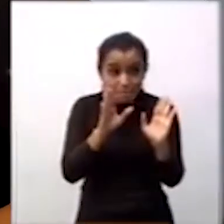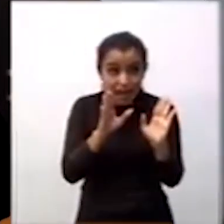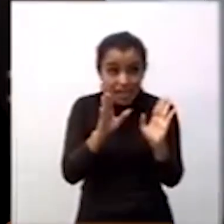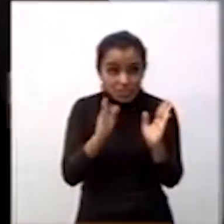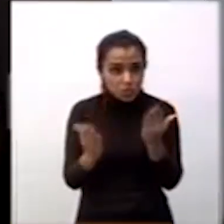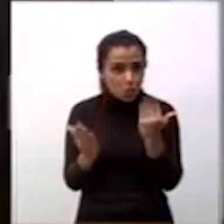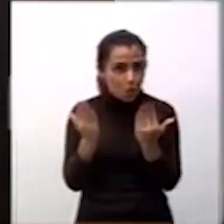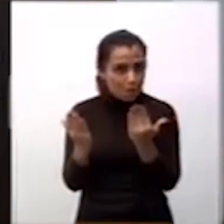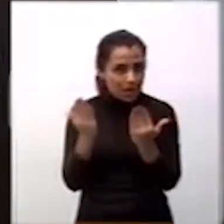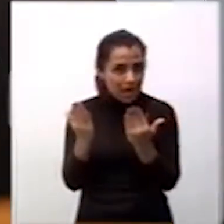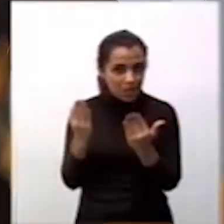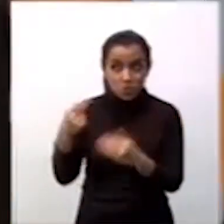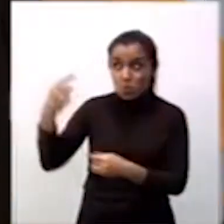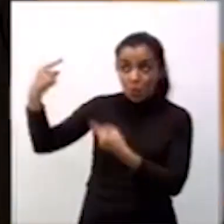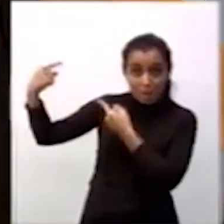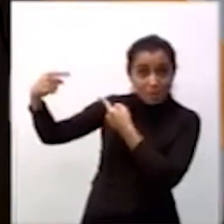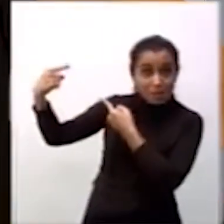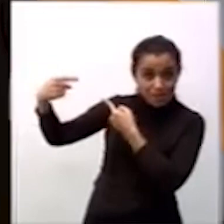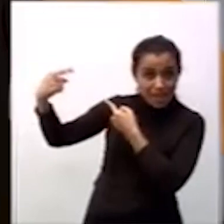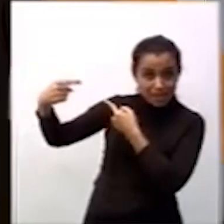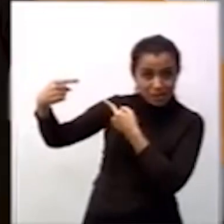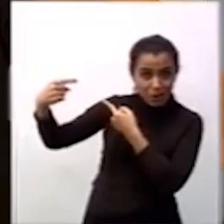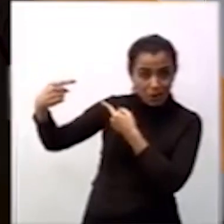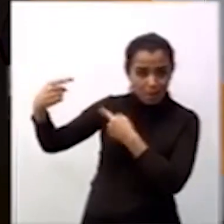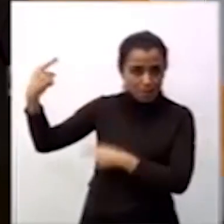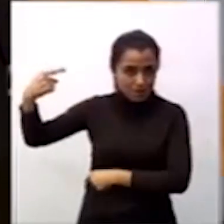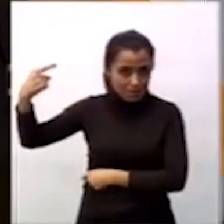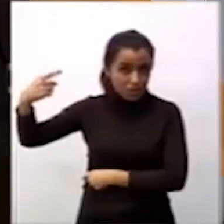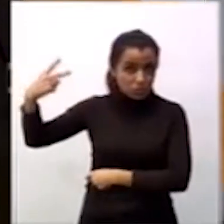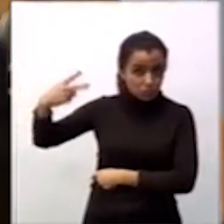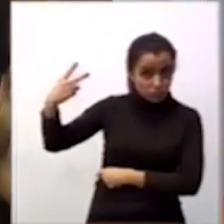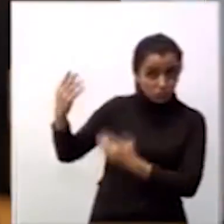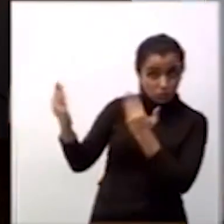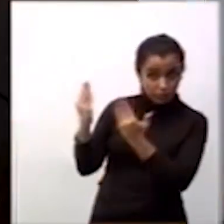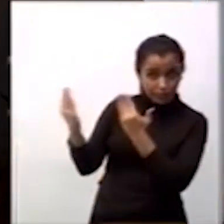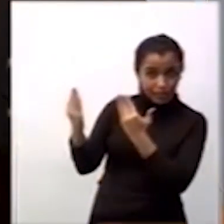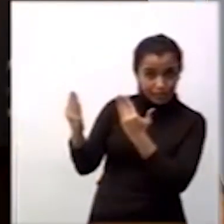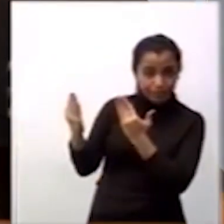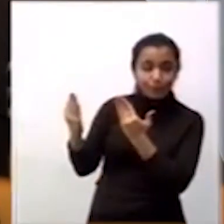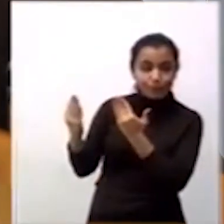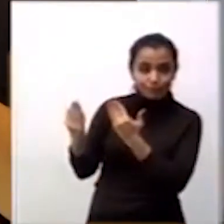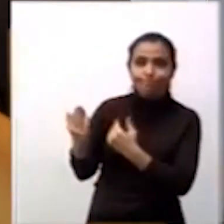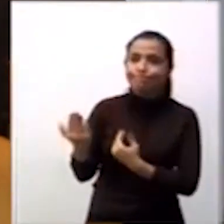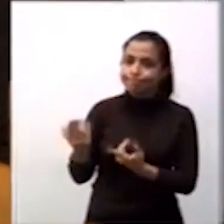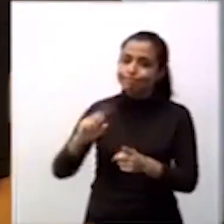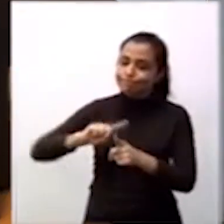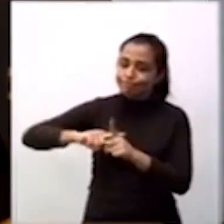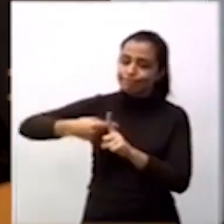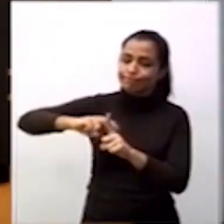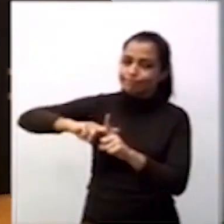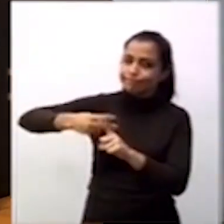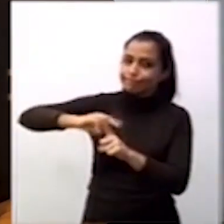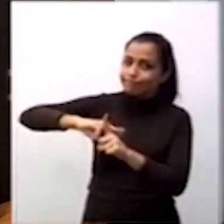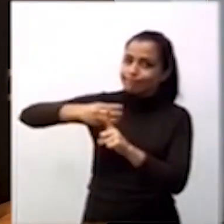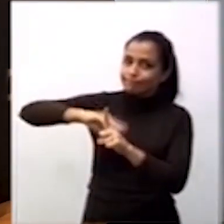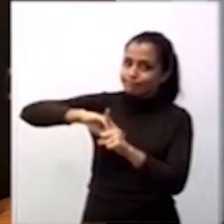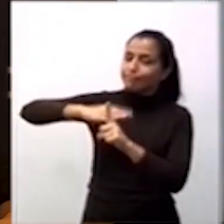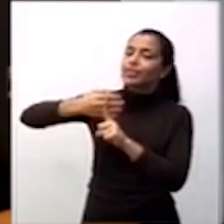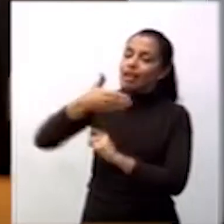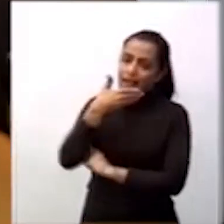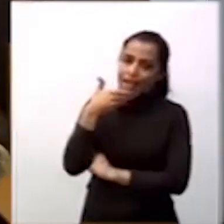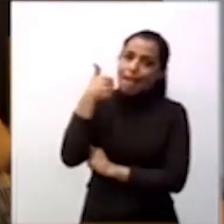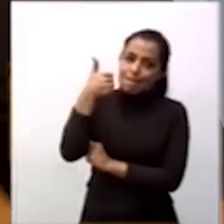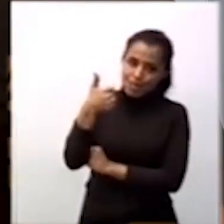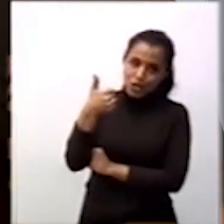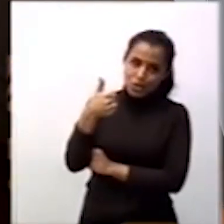com 5% é 4 vezes melhor. Então é daí onde a gente diz que a gente tem melhores rendimentos.